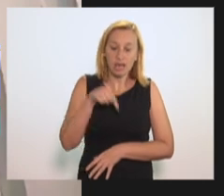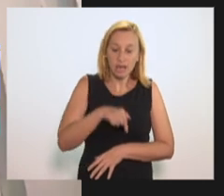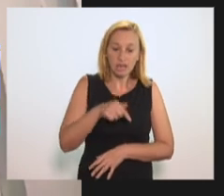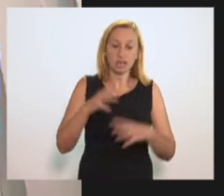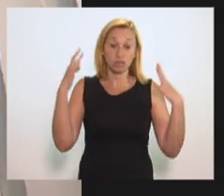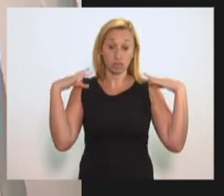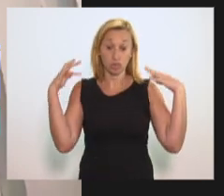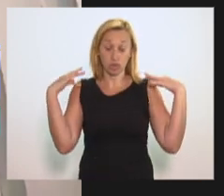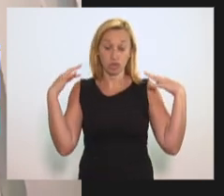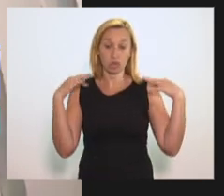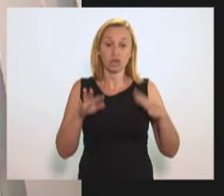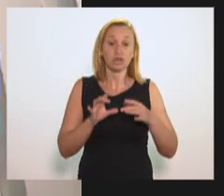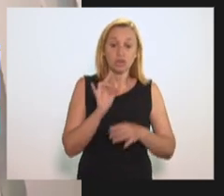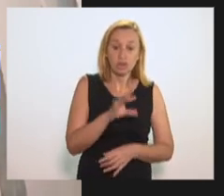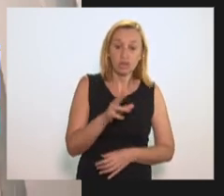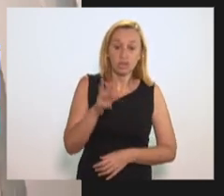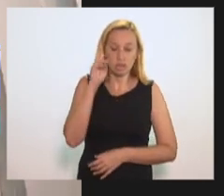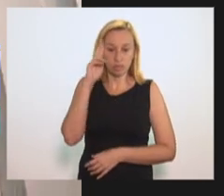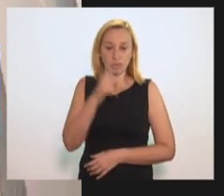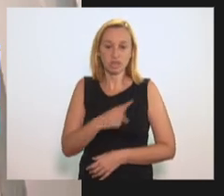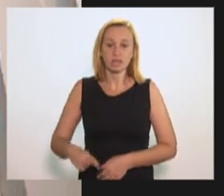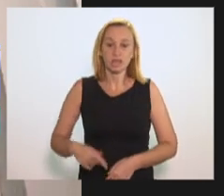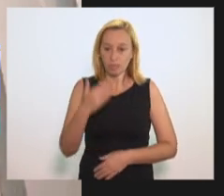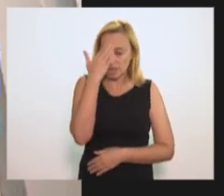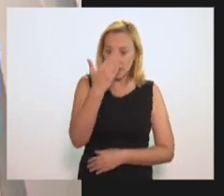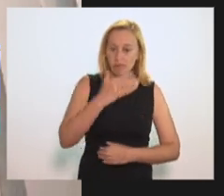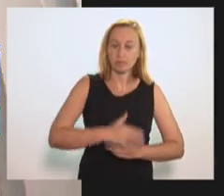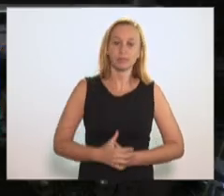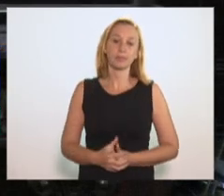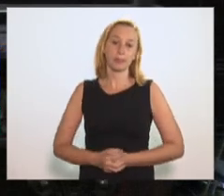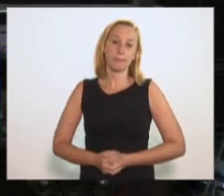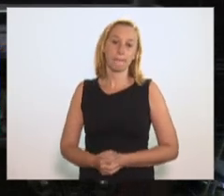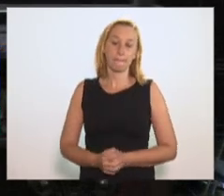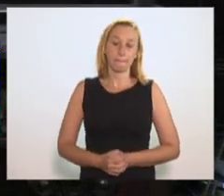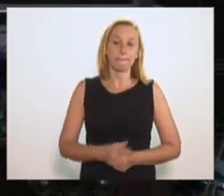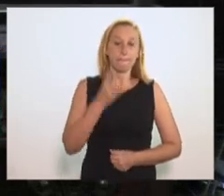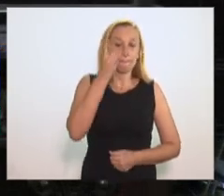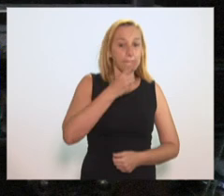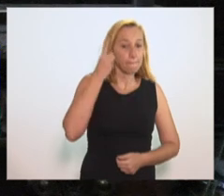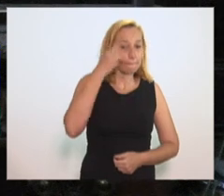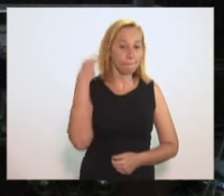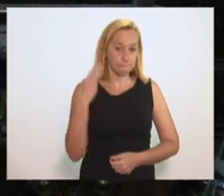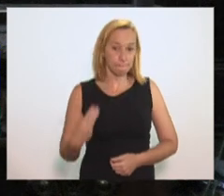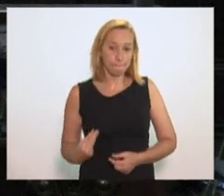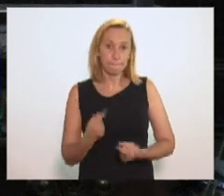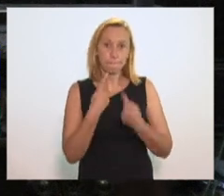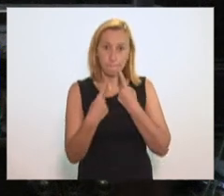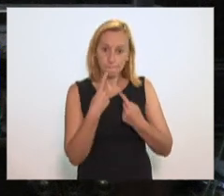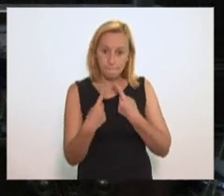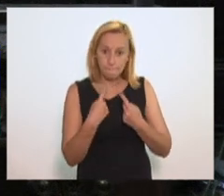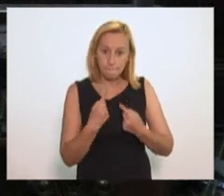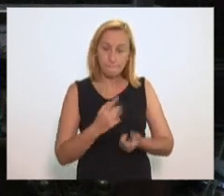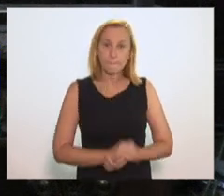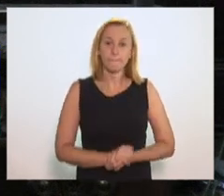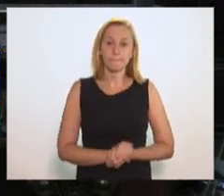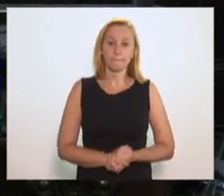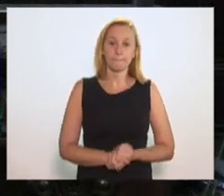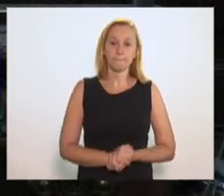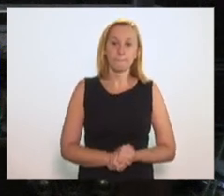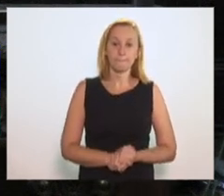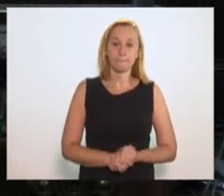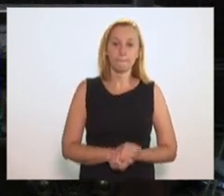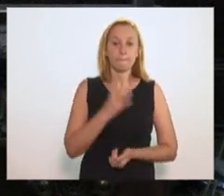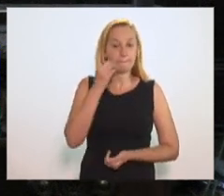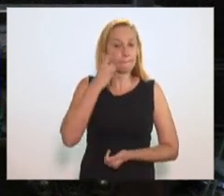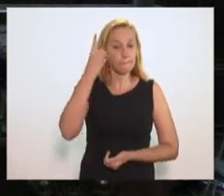turismo então é só isso presidente muito obrigada deputada Mônica quer discutir deputado